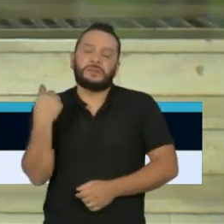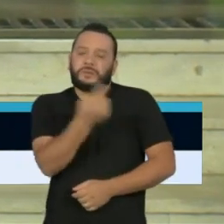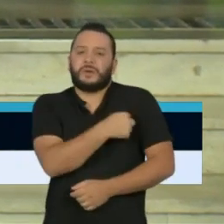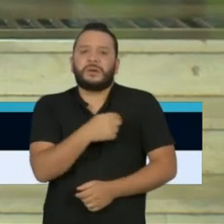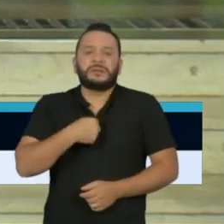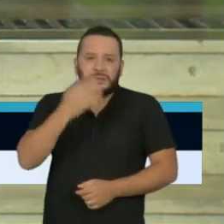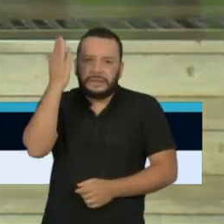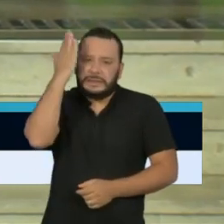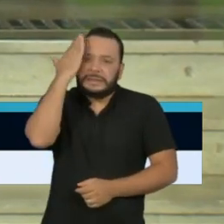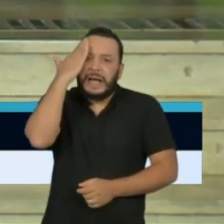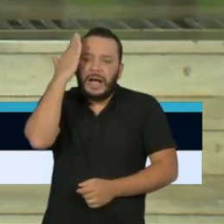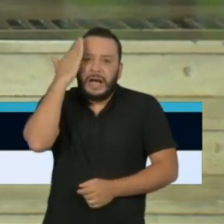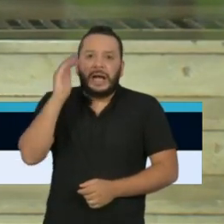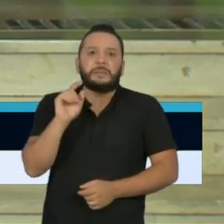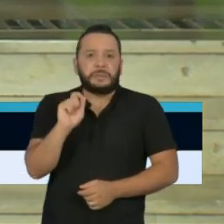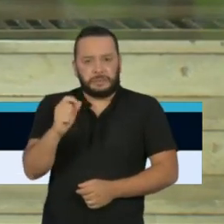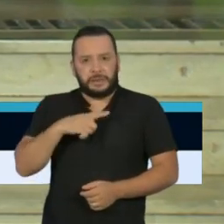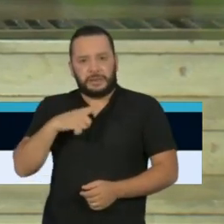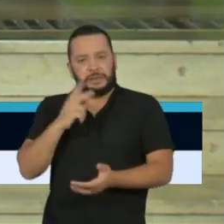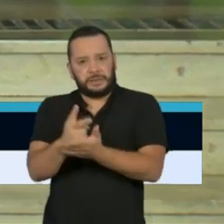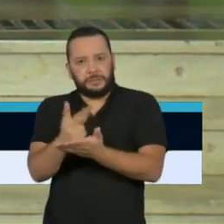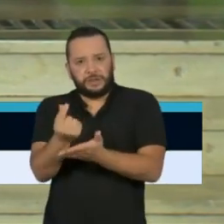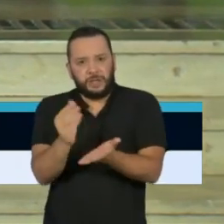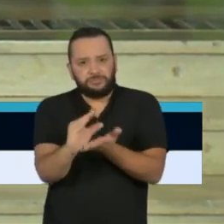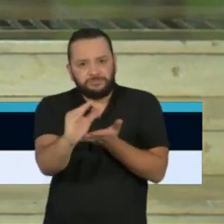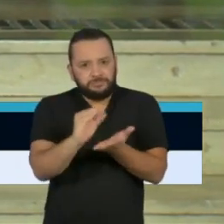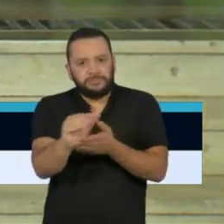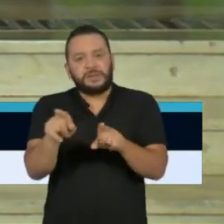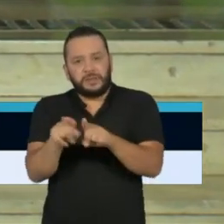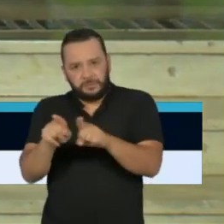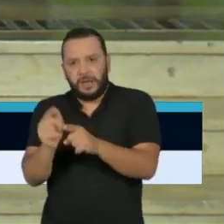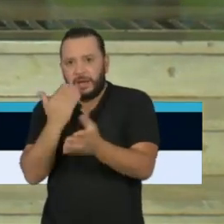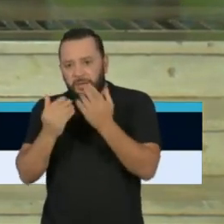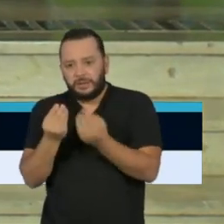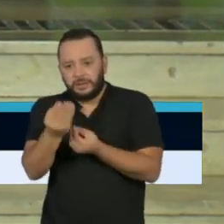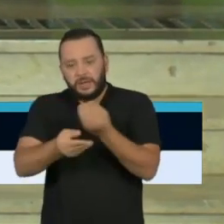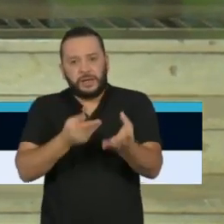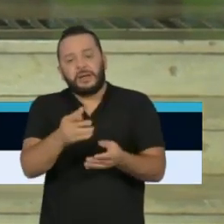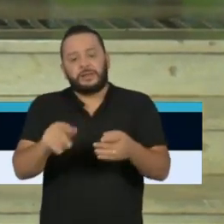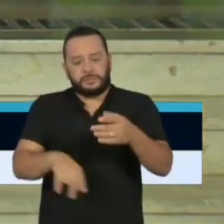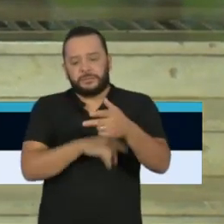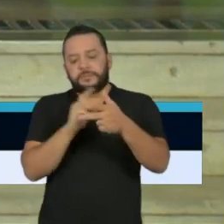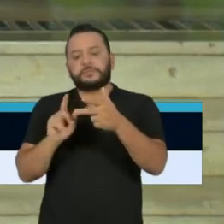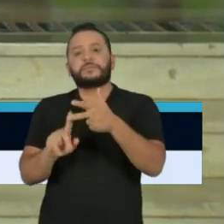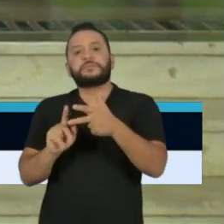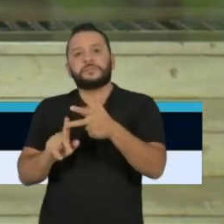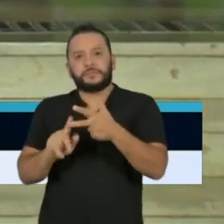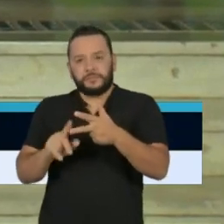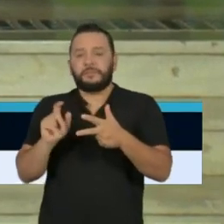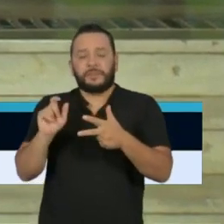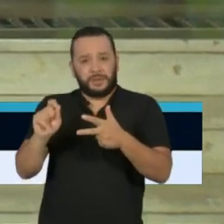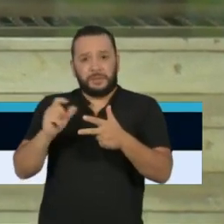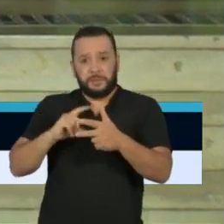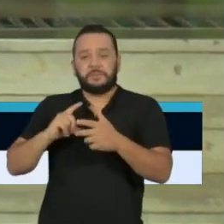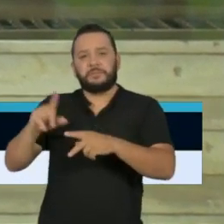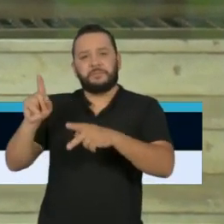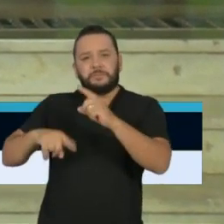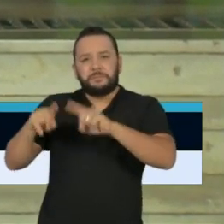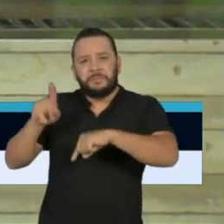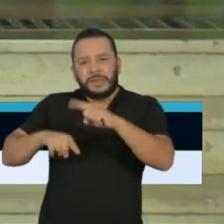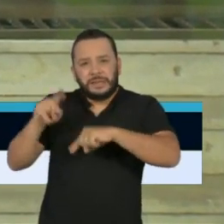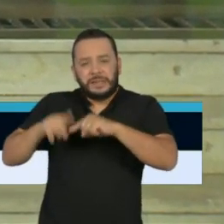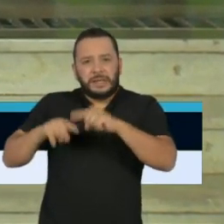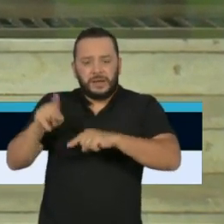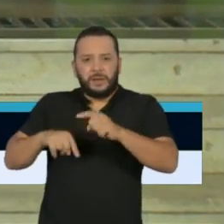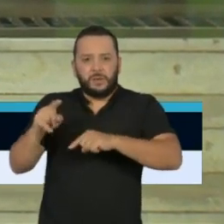uma complementação de recursos. E para finalizar, nós temos uma frente bastante grande também de insumos diretamente chegando